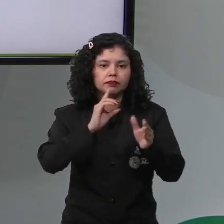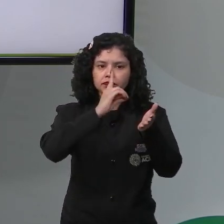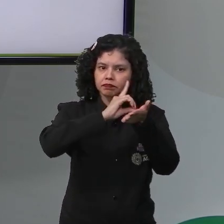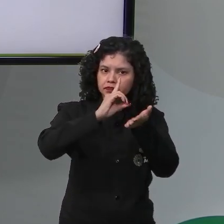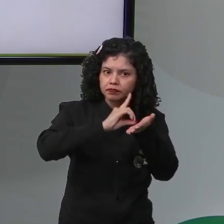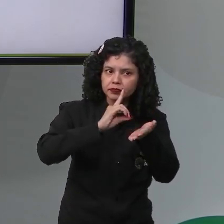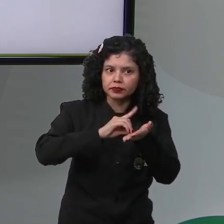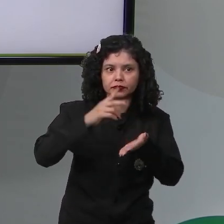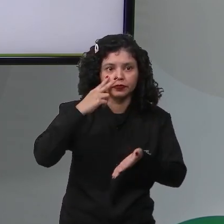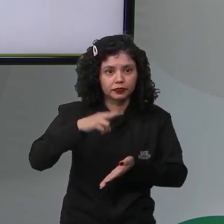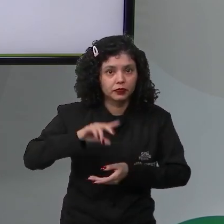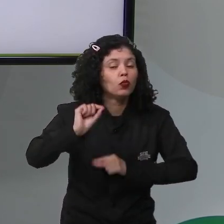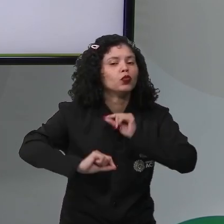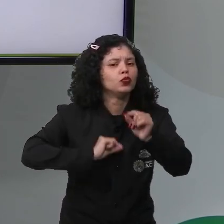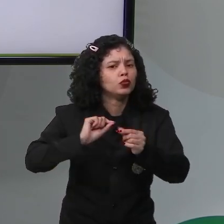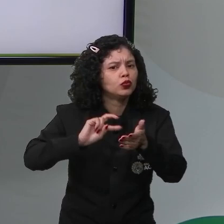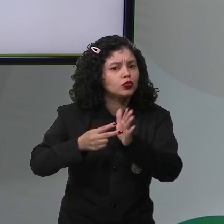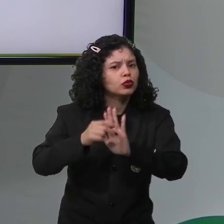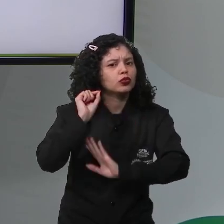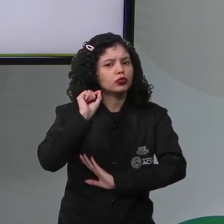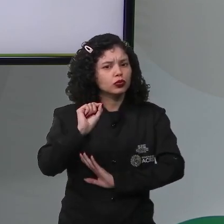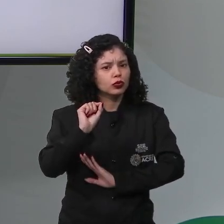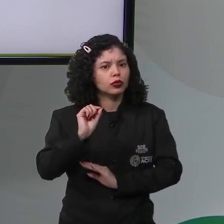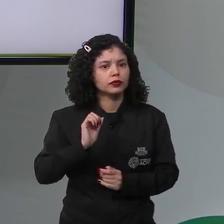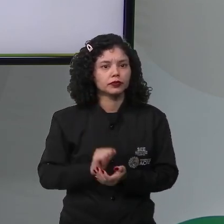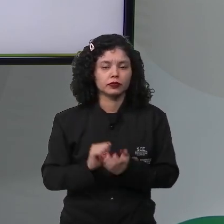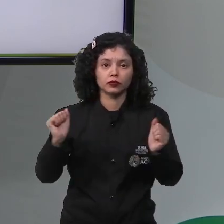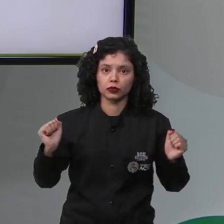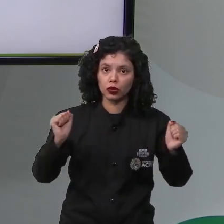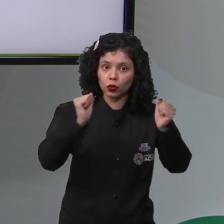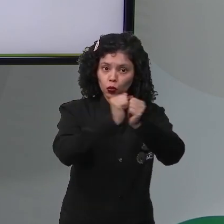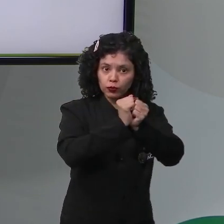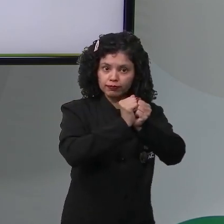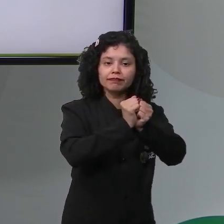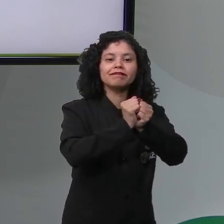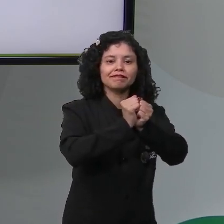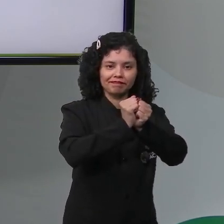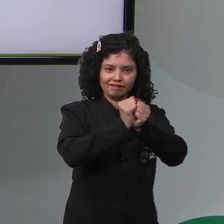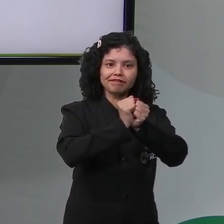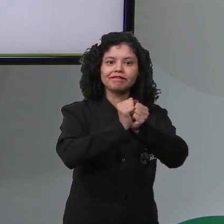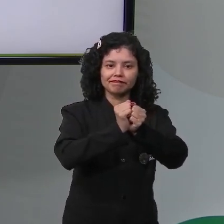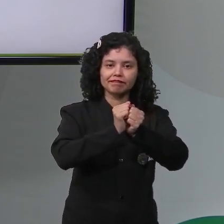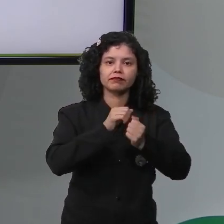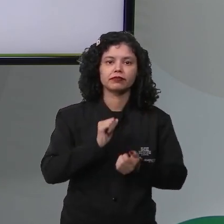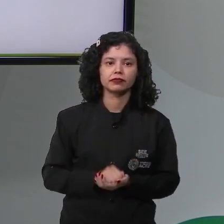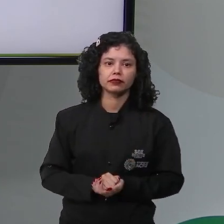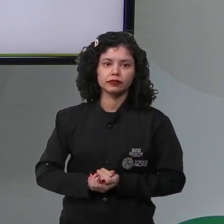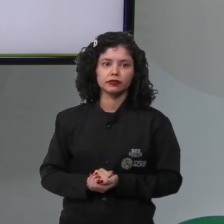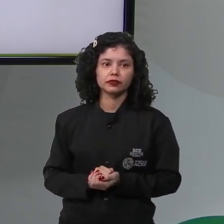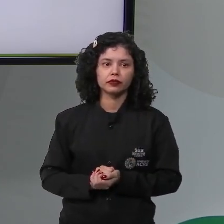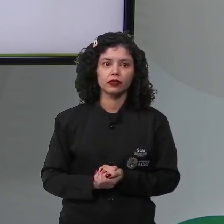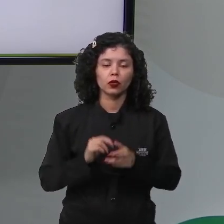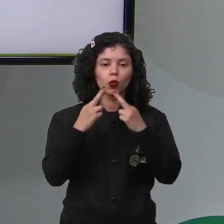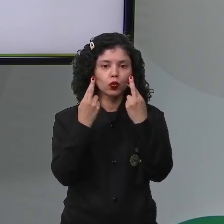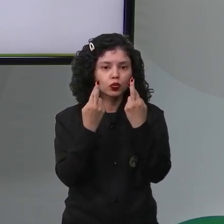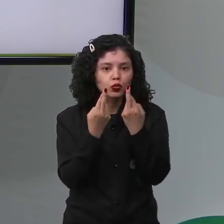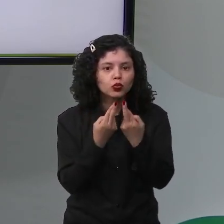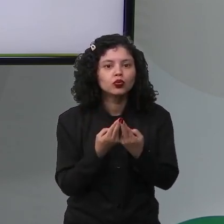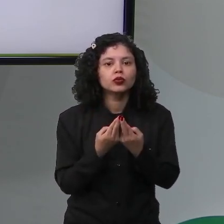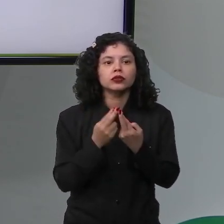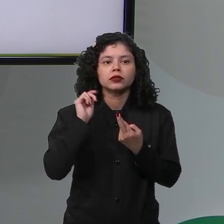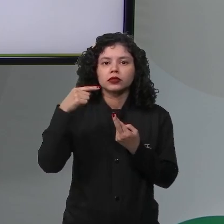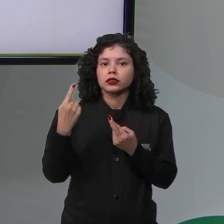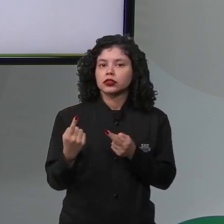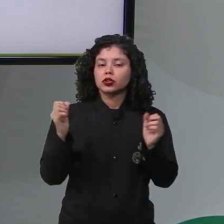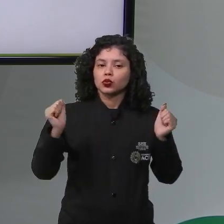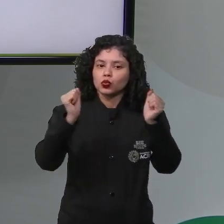dicionário consultar e o que é que ela significa? União, agrupamento, reunião, aquilo